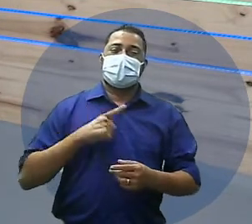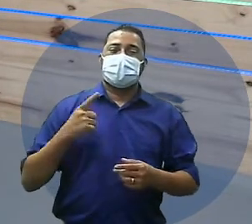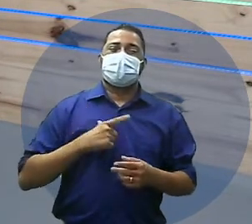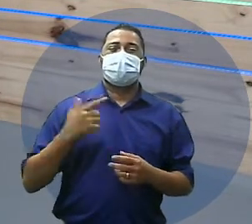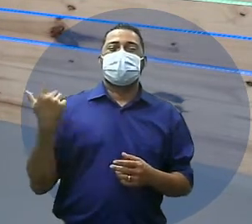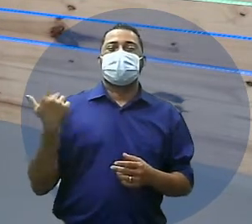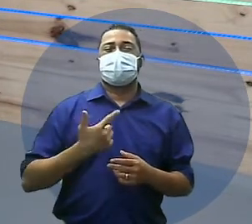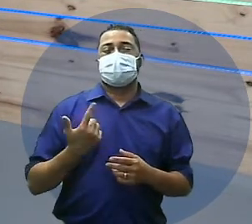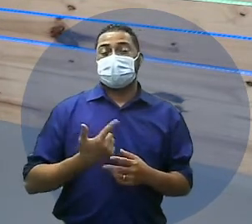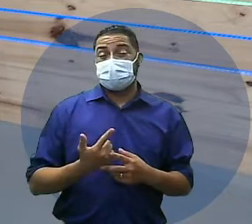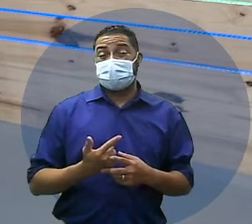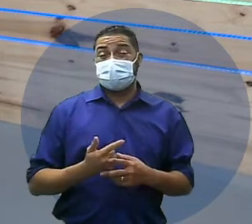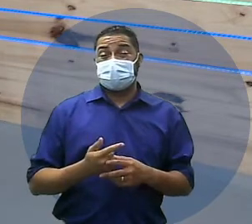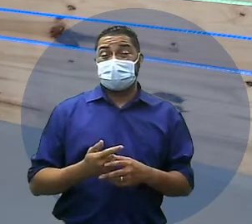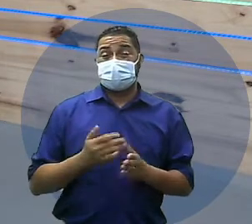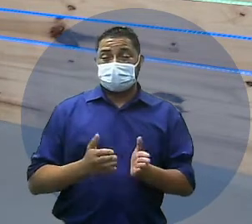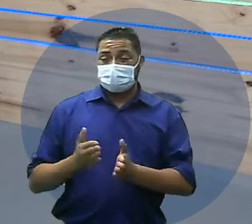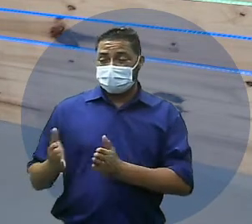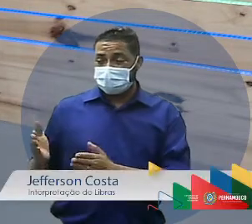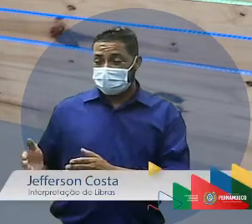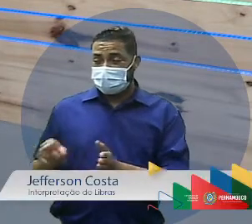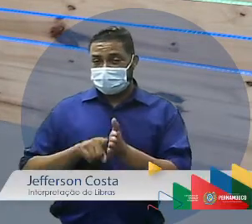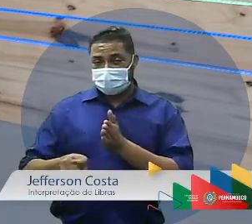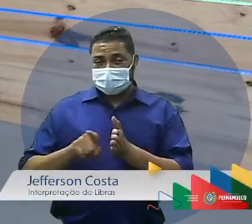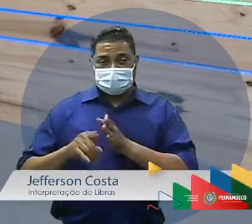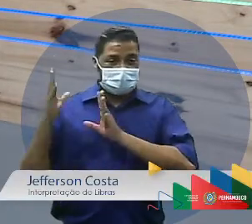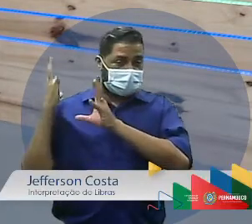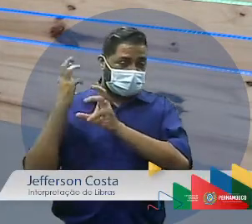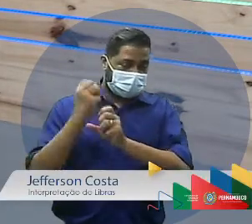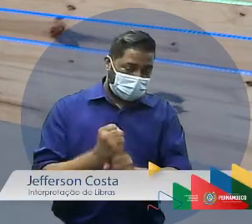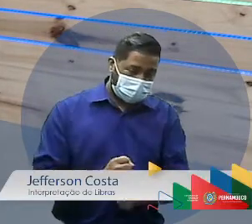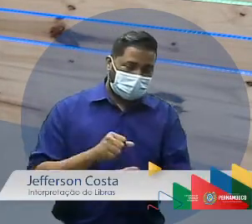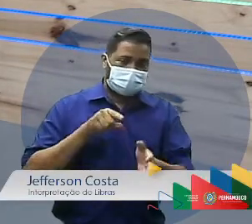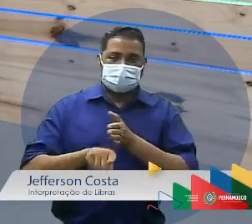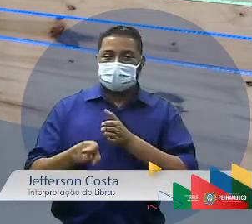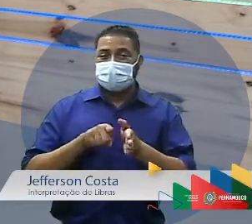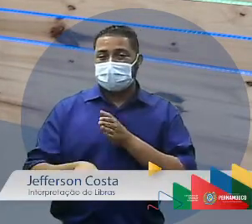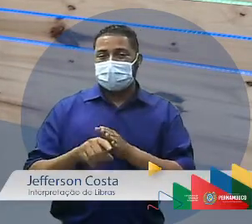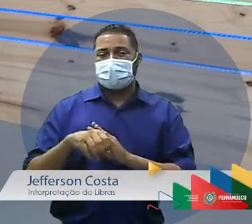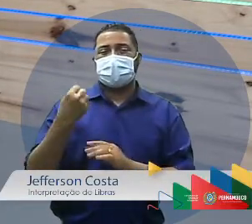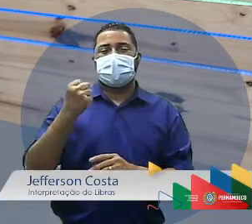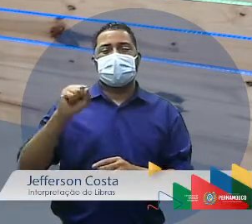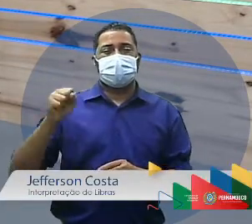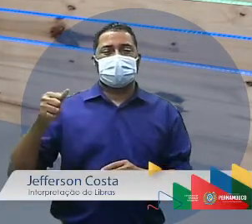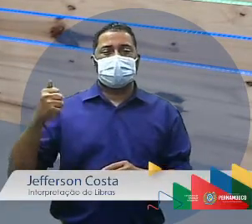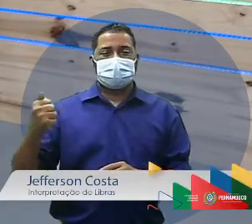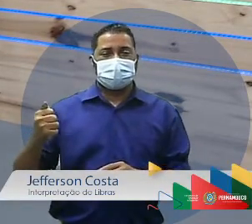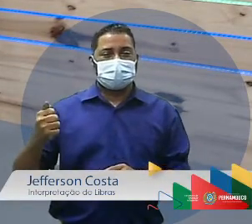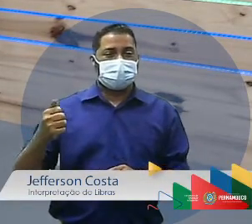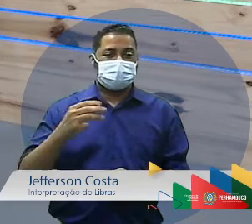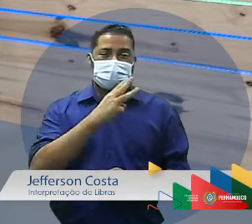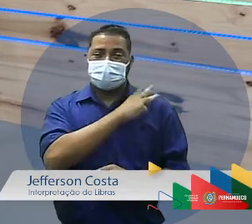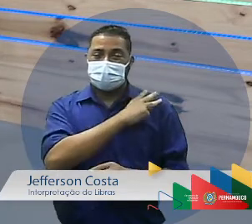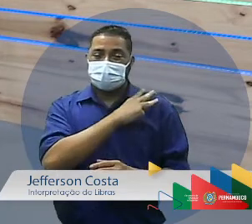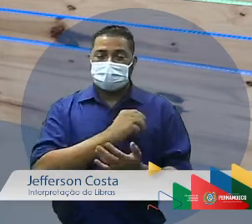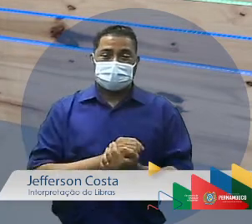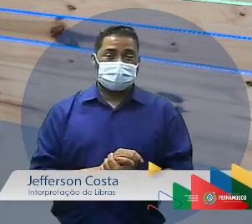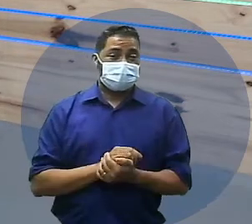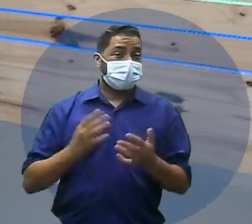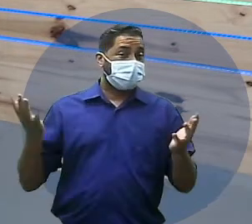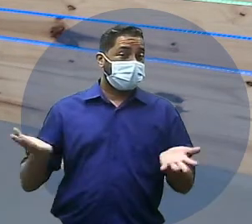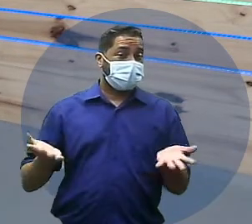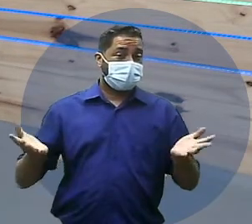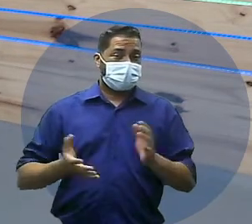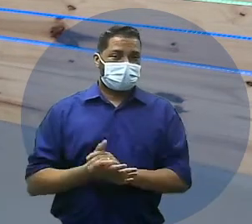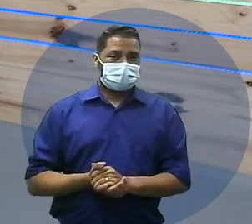revisão de questões para o nosso SSA da terceira etapa. Dessa